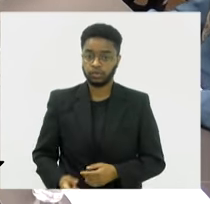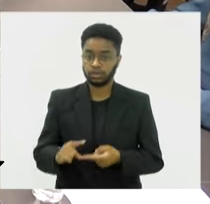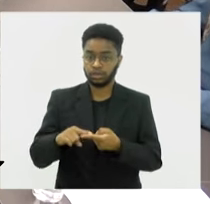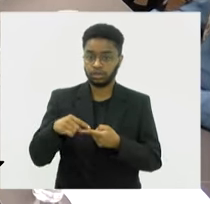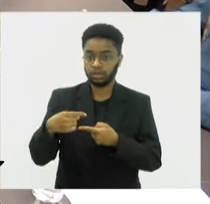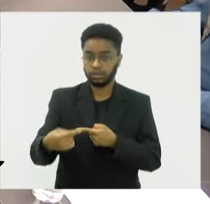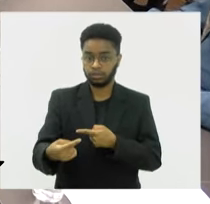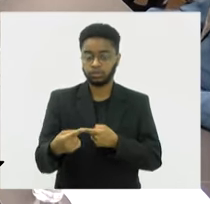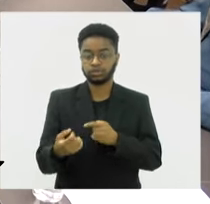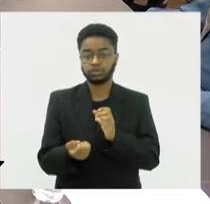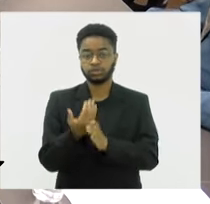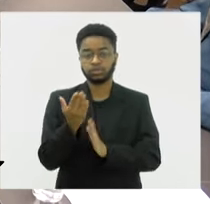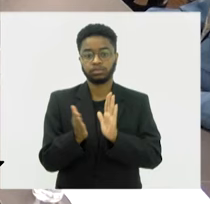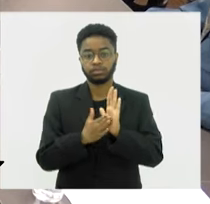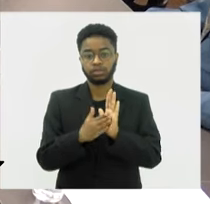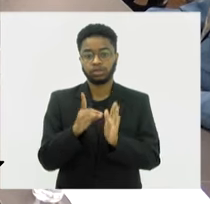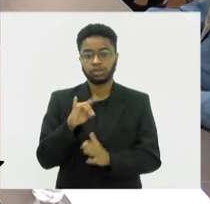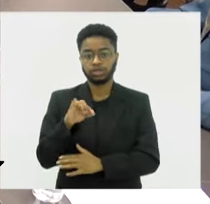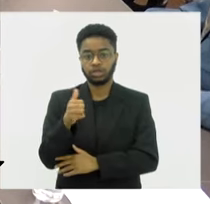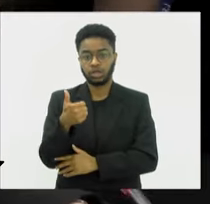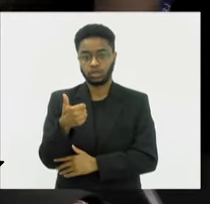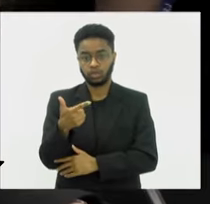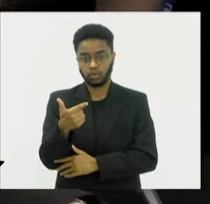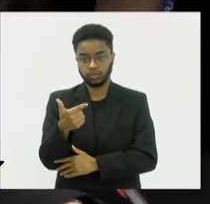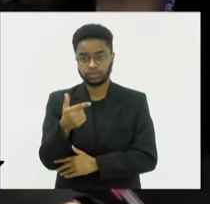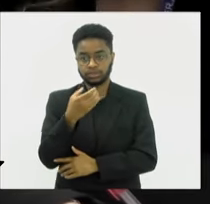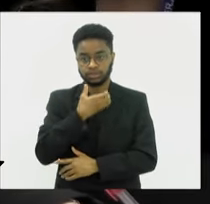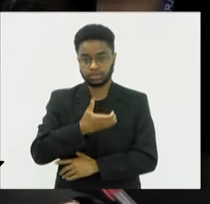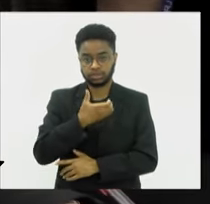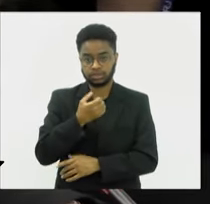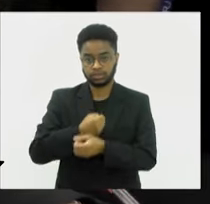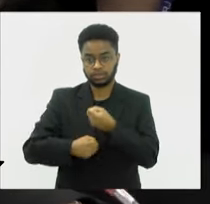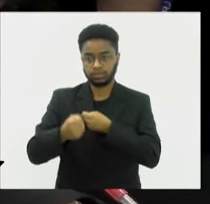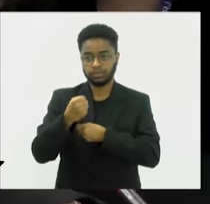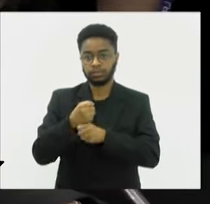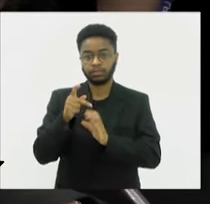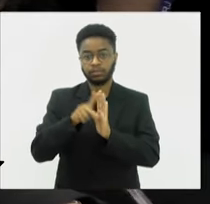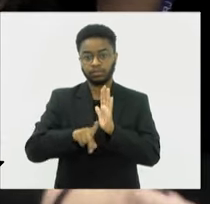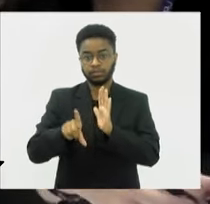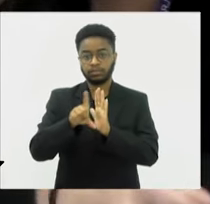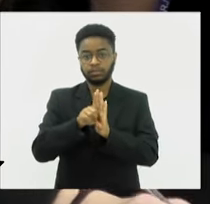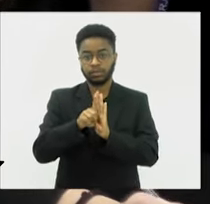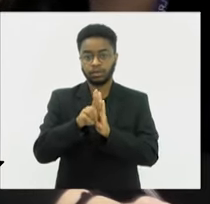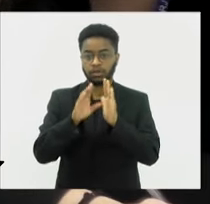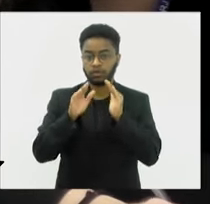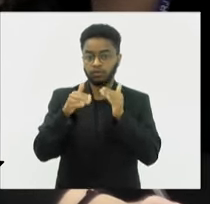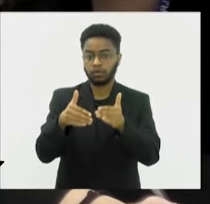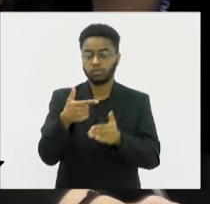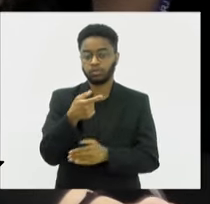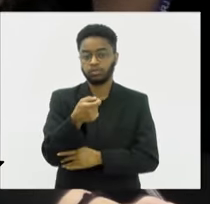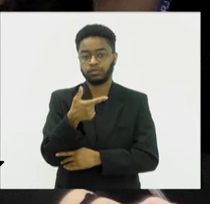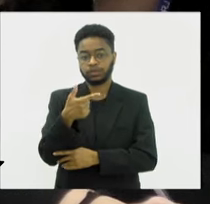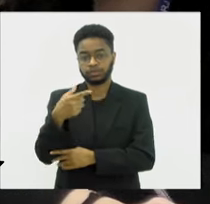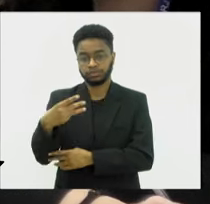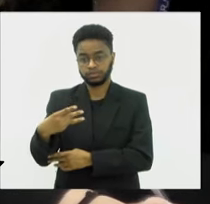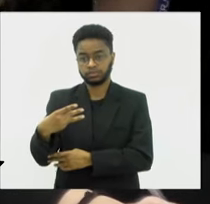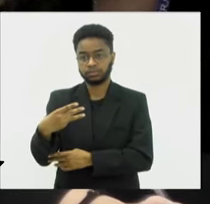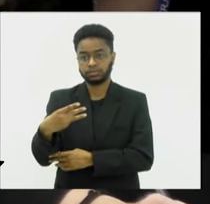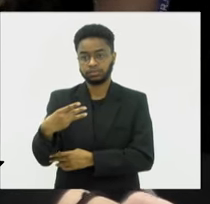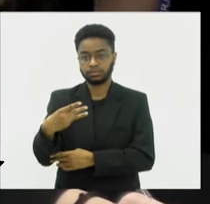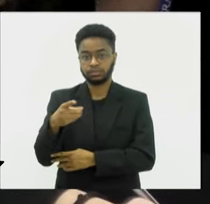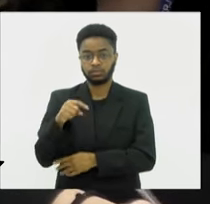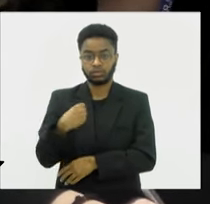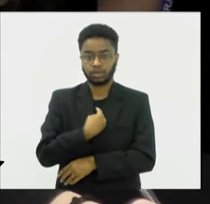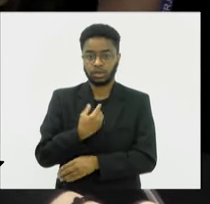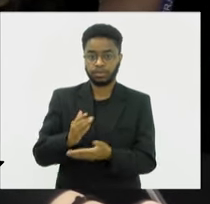propôs no dia 12 de dezembro do ano passado um projeto de lei muito específico para 2023, que a gente aprovou